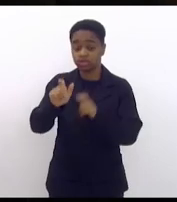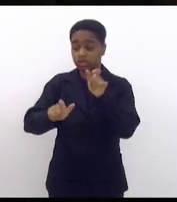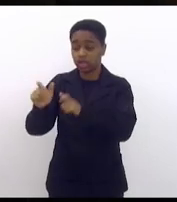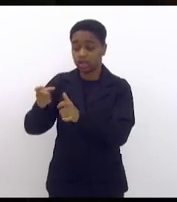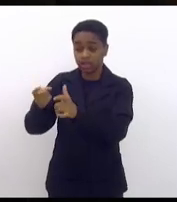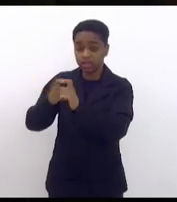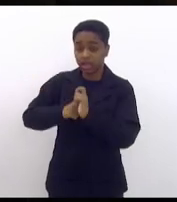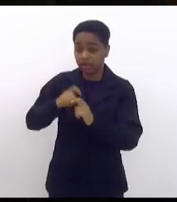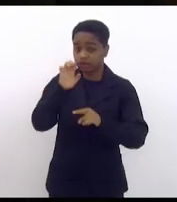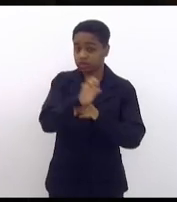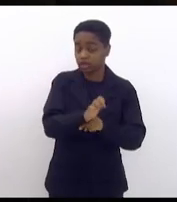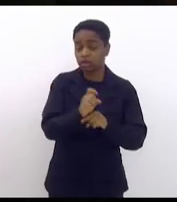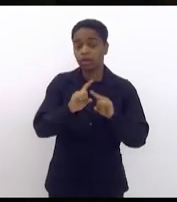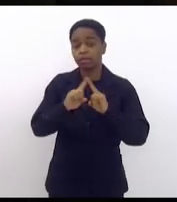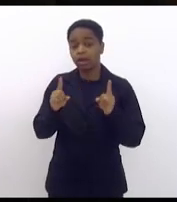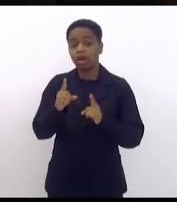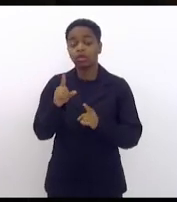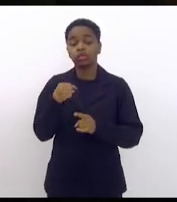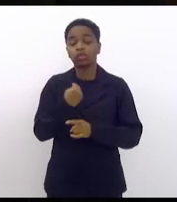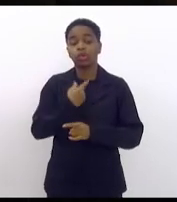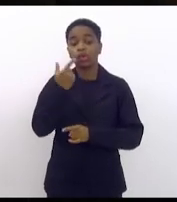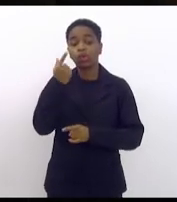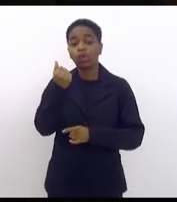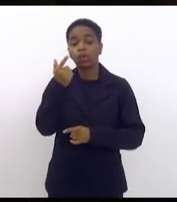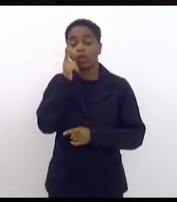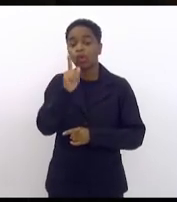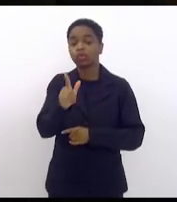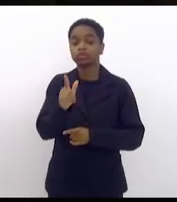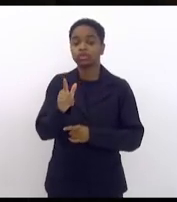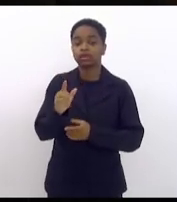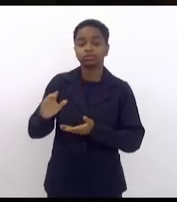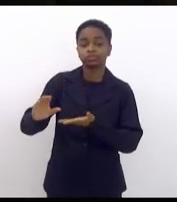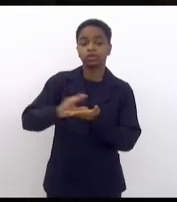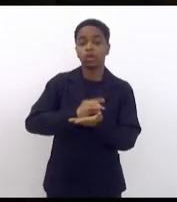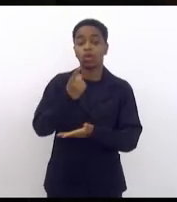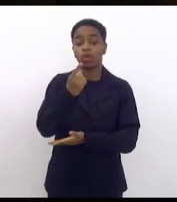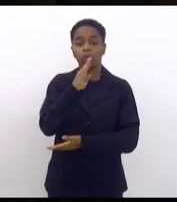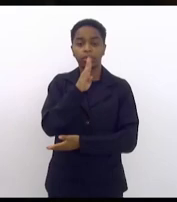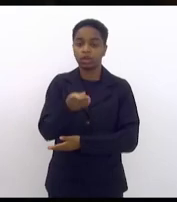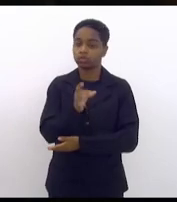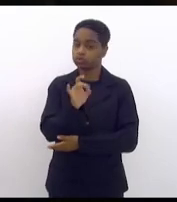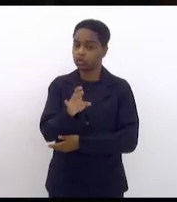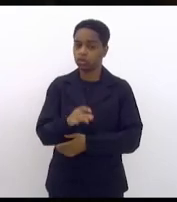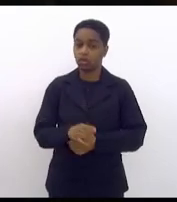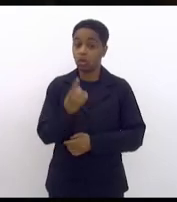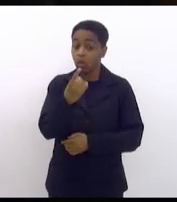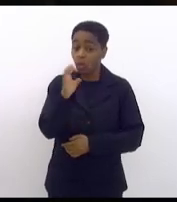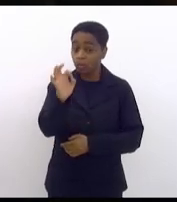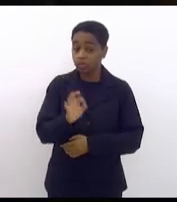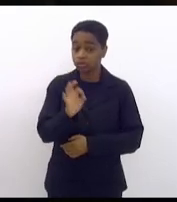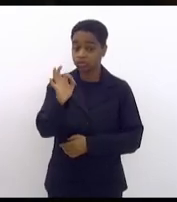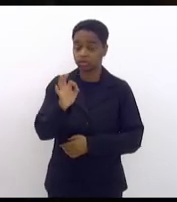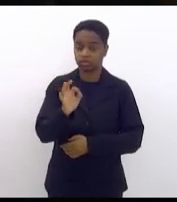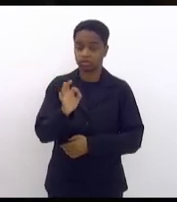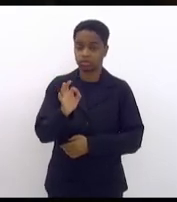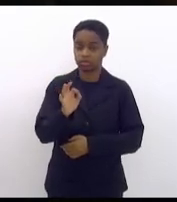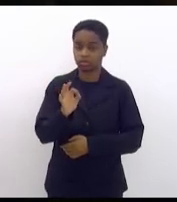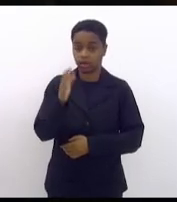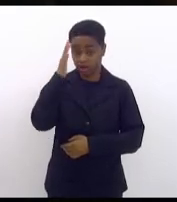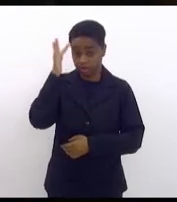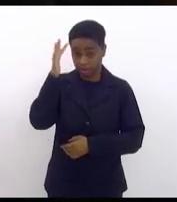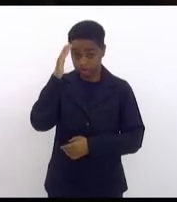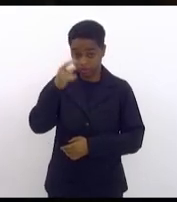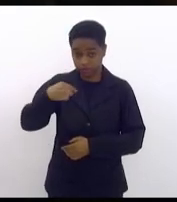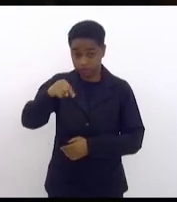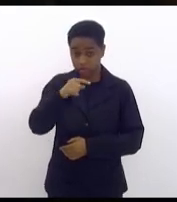o governo tem a expectativa de arrecadar 1,5 bilhão no ano que vem. 1%. Imagina o seguinte, você